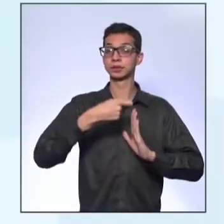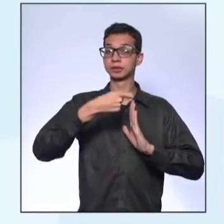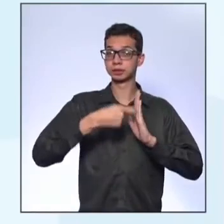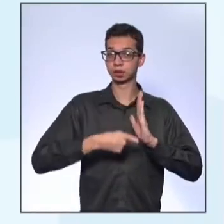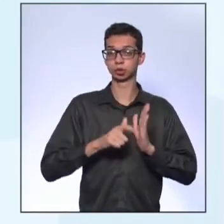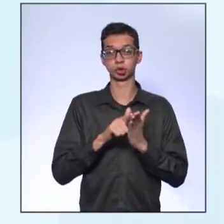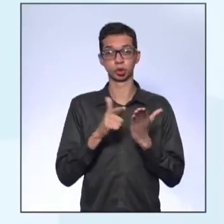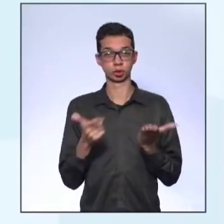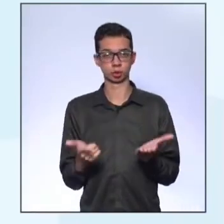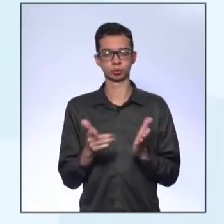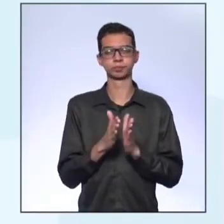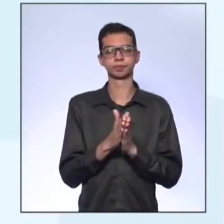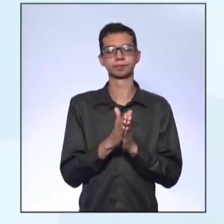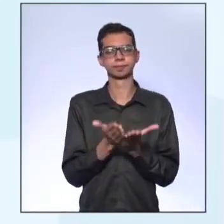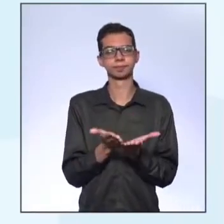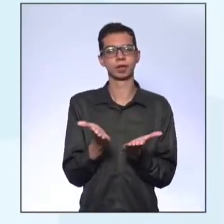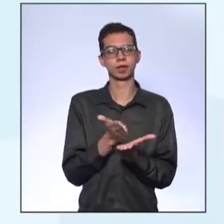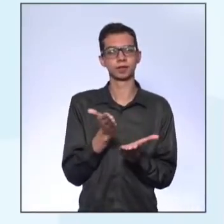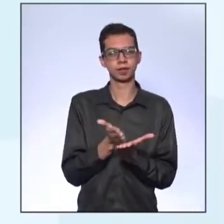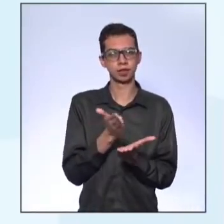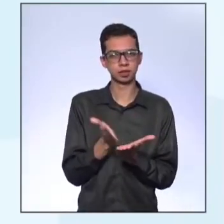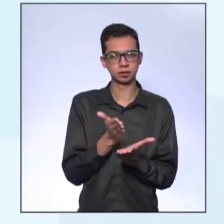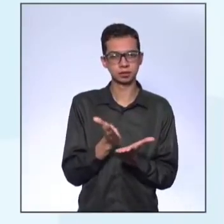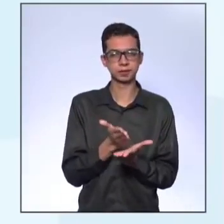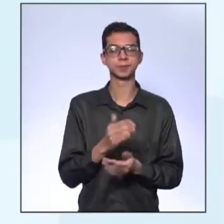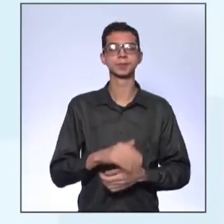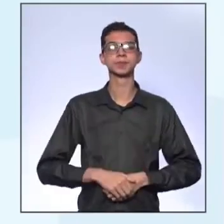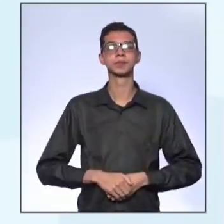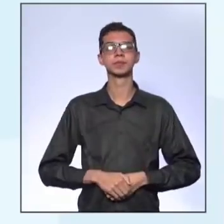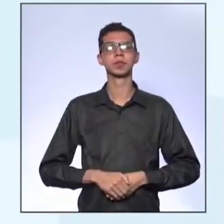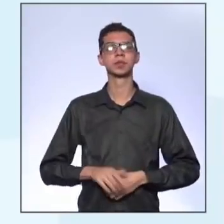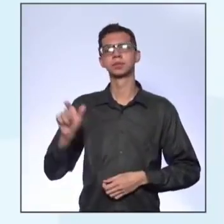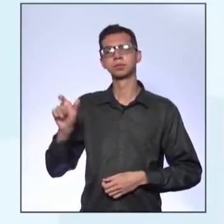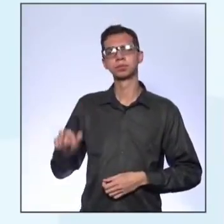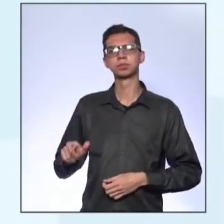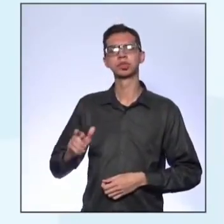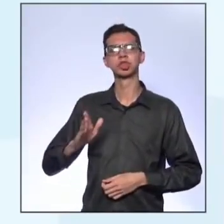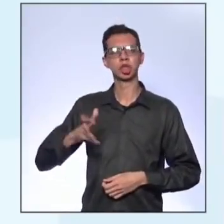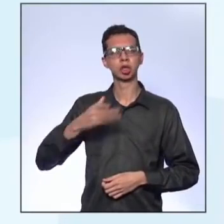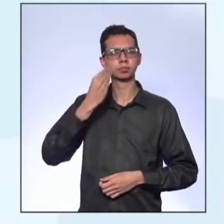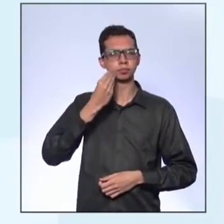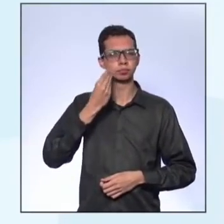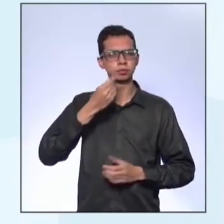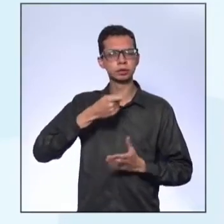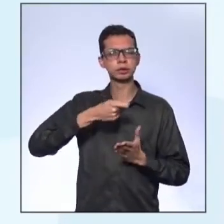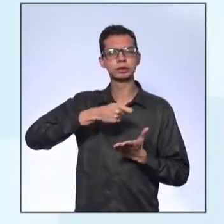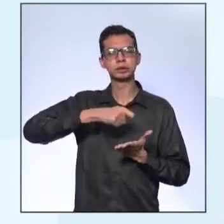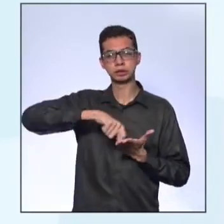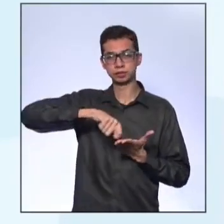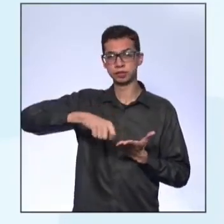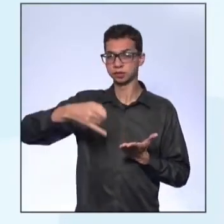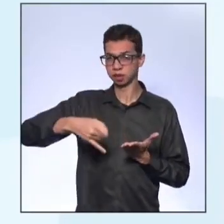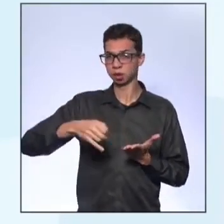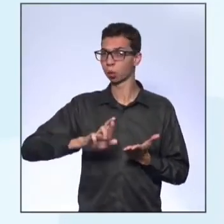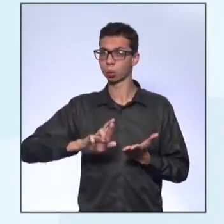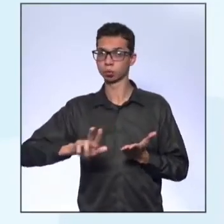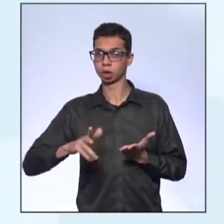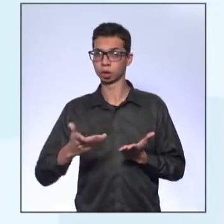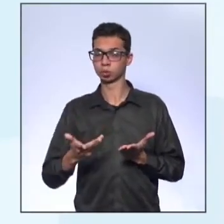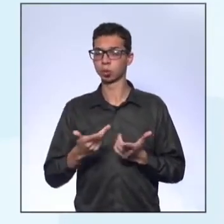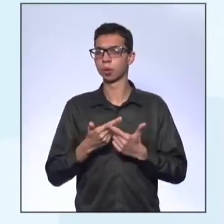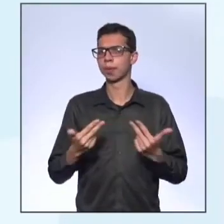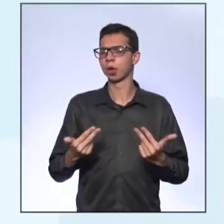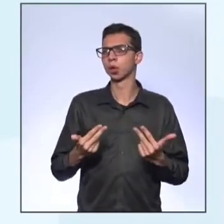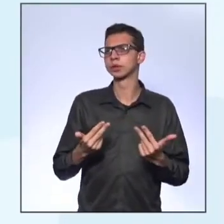e revistas, escrito por um especialista ou não, que se posiciona diante de alguma questão polêmica. Um